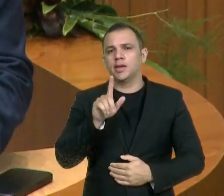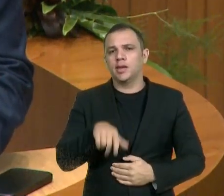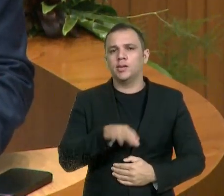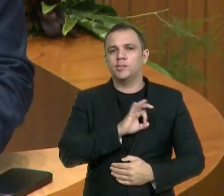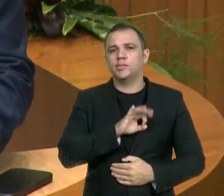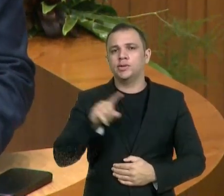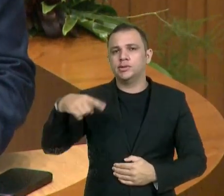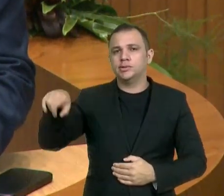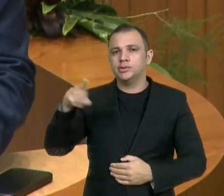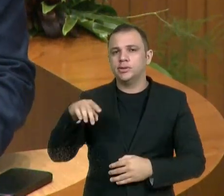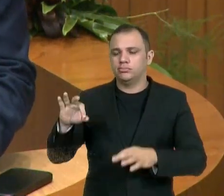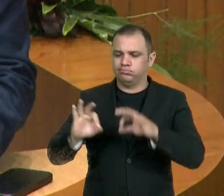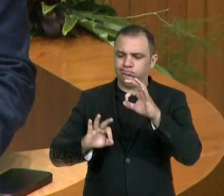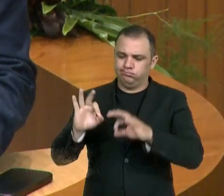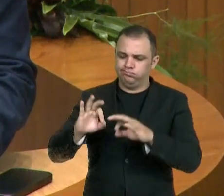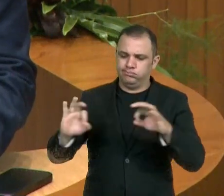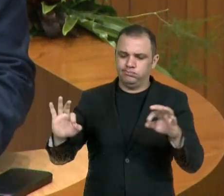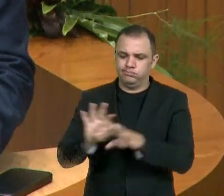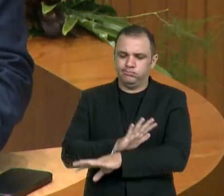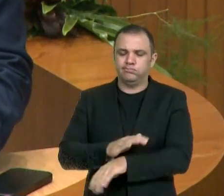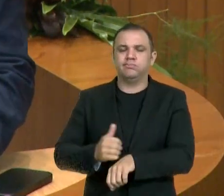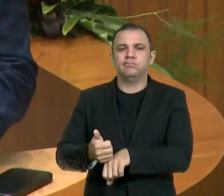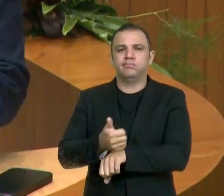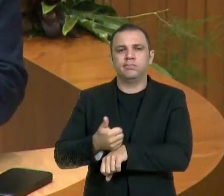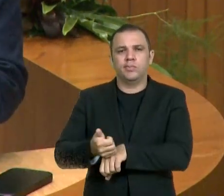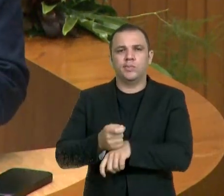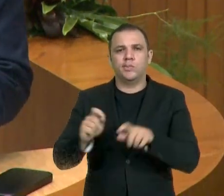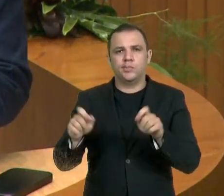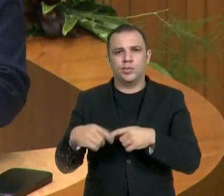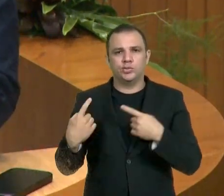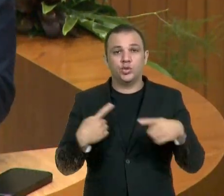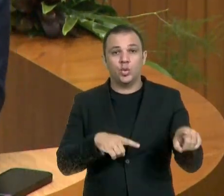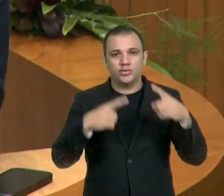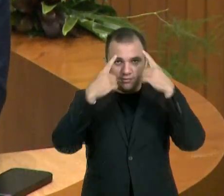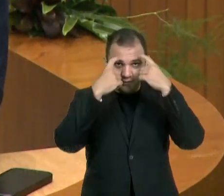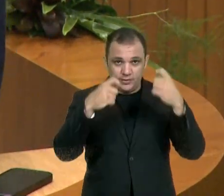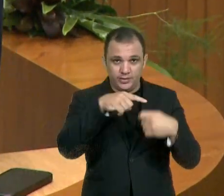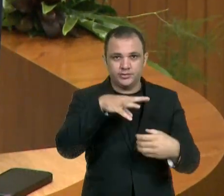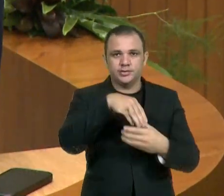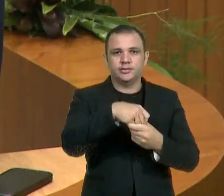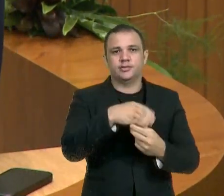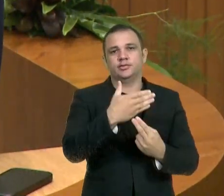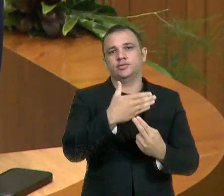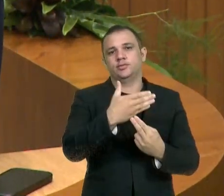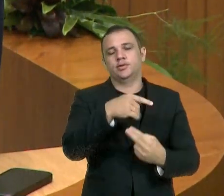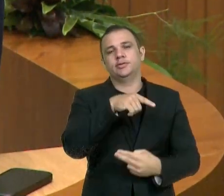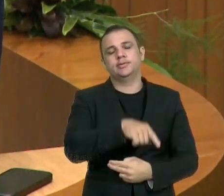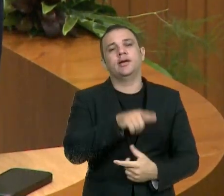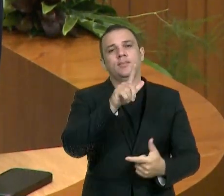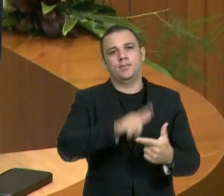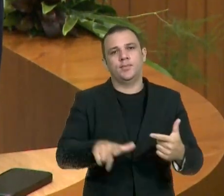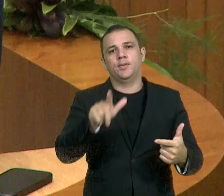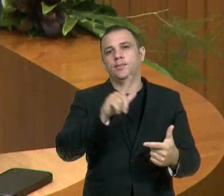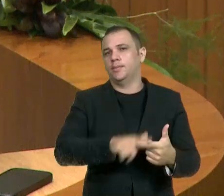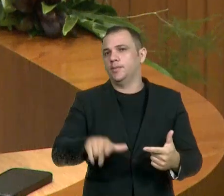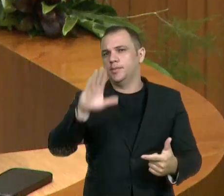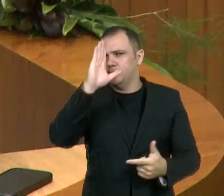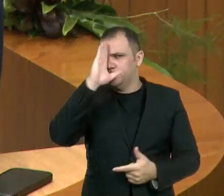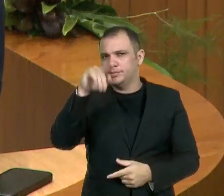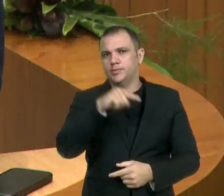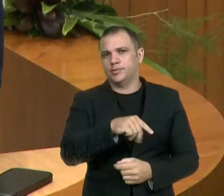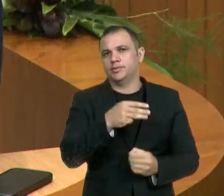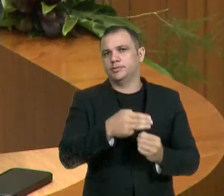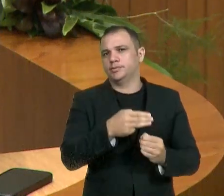bastante preparados para combater o aumento da violência em Timon. Esse hoje é o grande problema em nossa cidade, é a